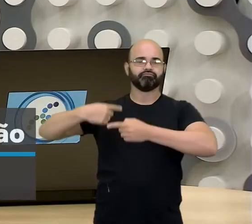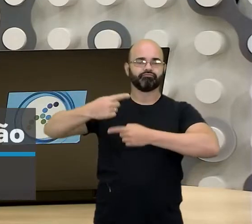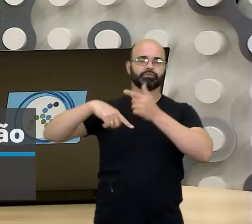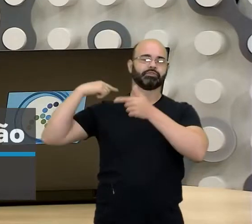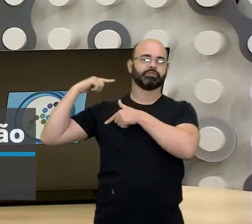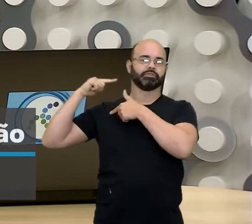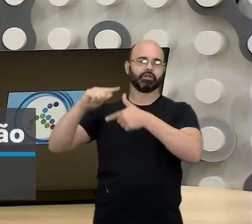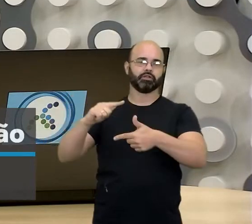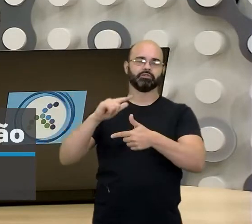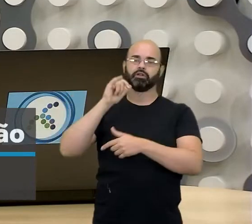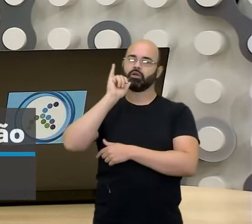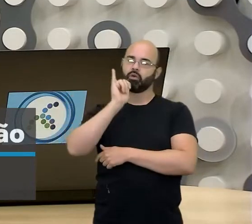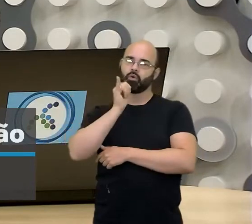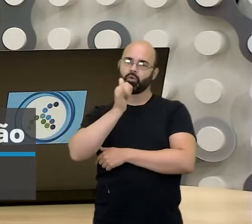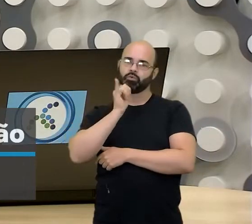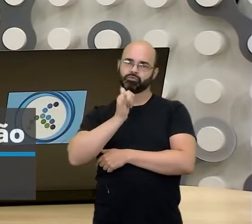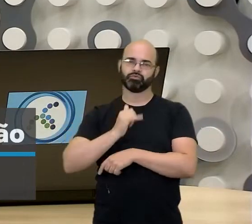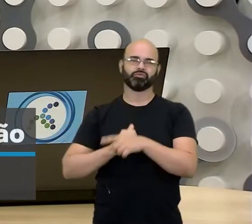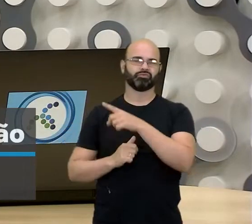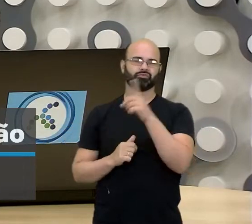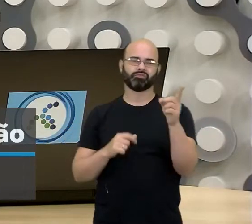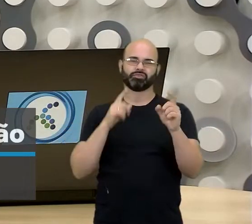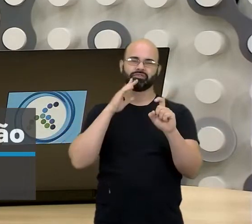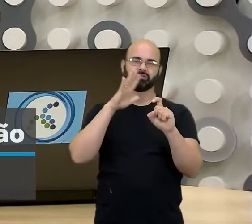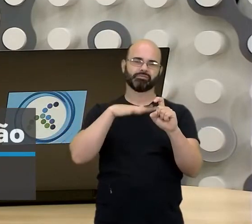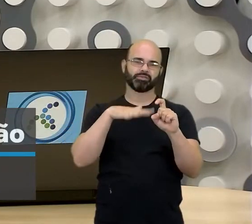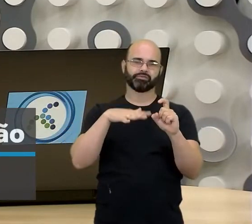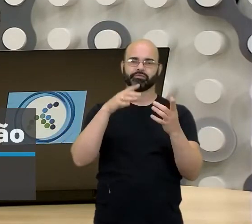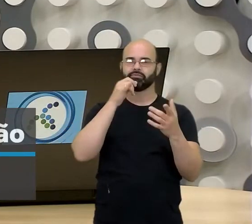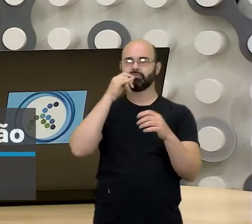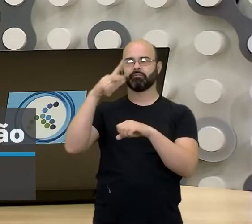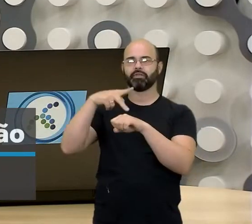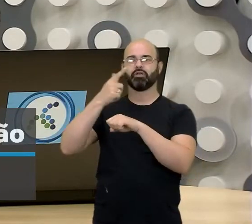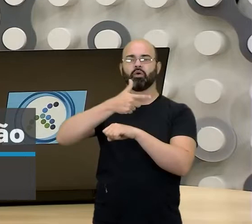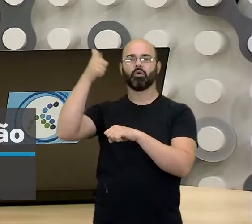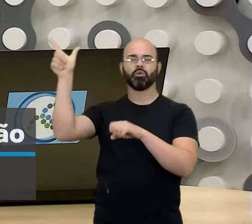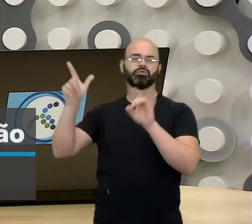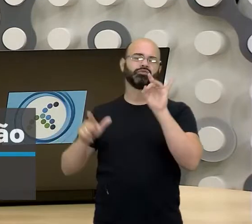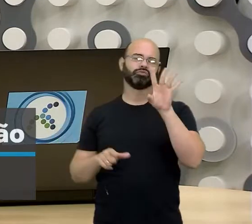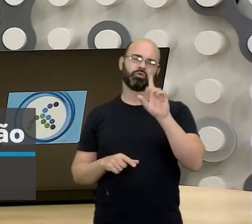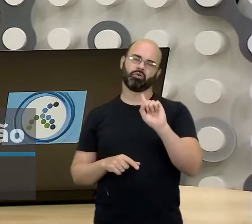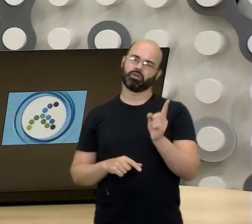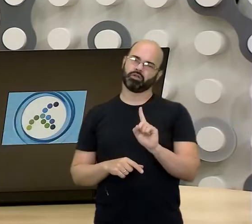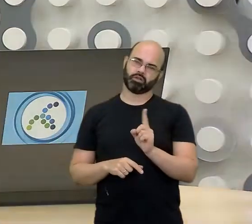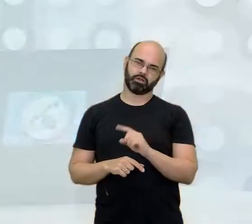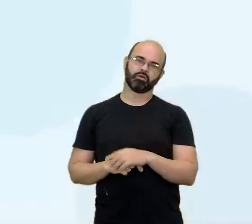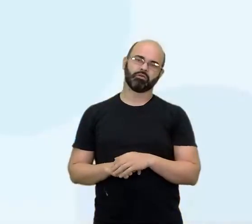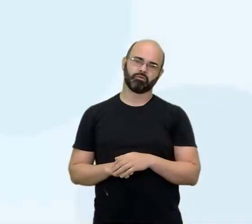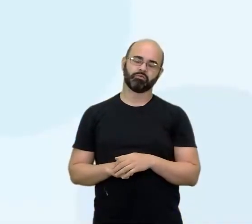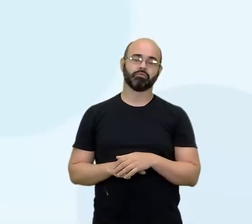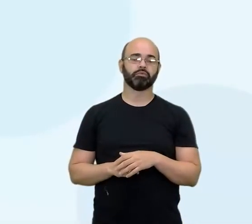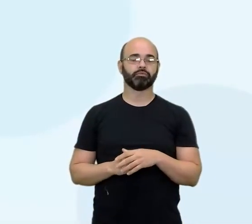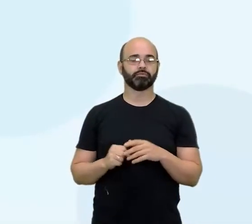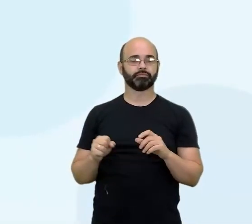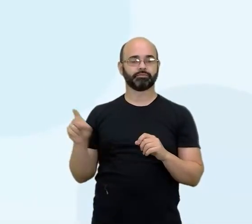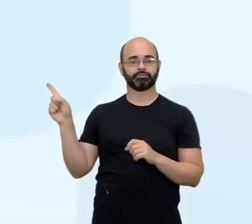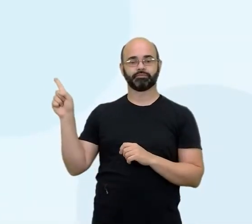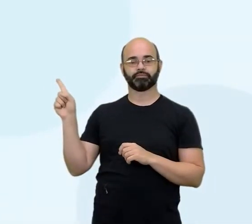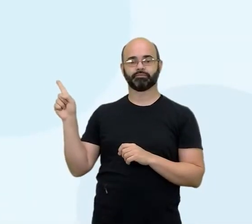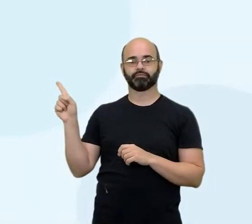vocês, não ficarem só na mitologia de outros países. A gente tem ali uma ilustração, vamos colocar na tela, a ilustração